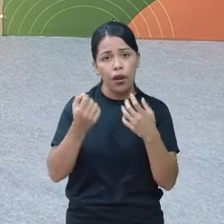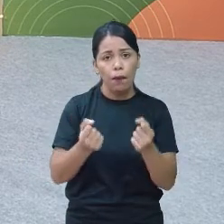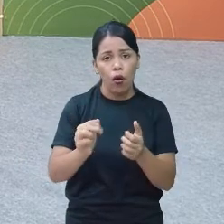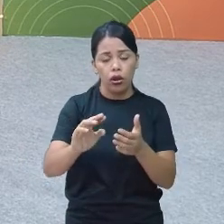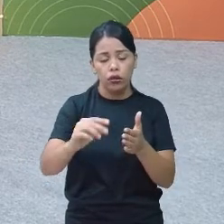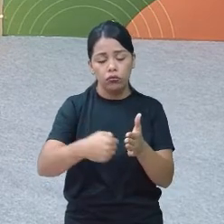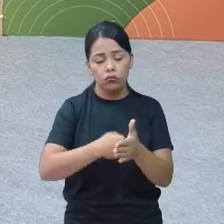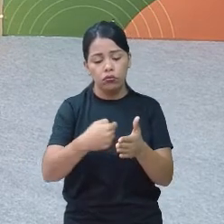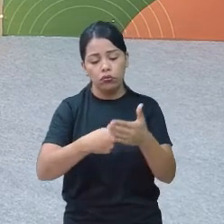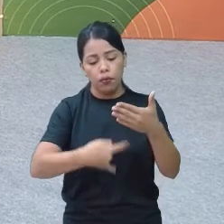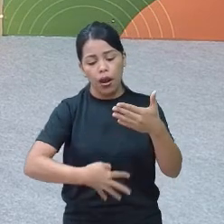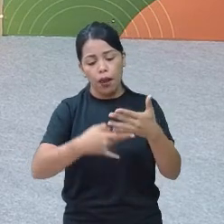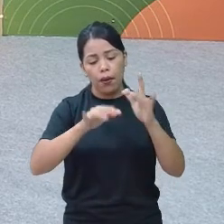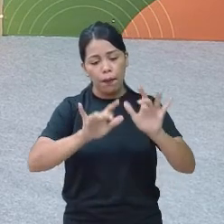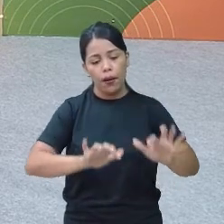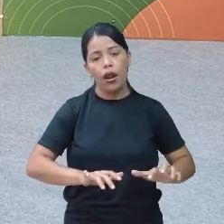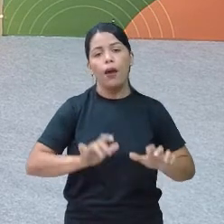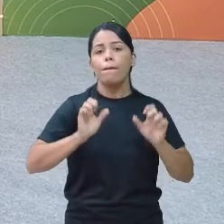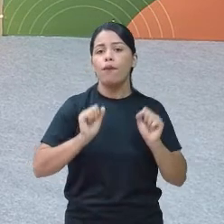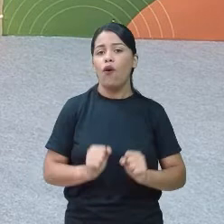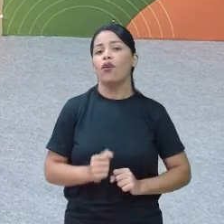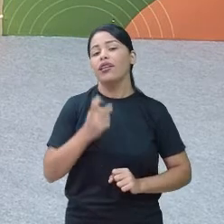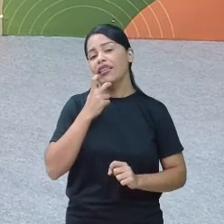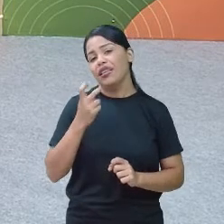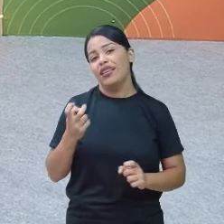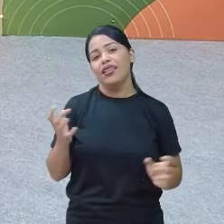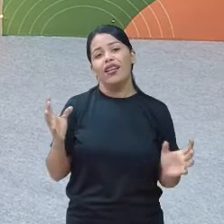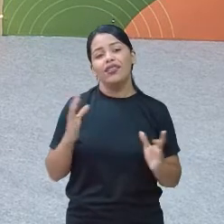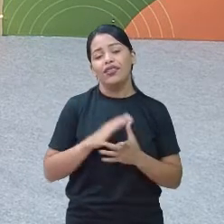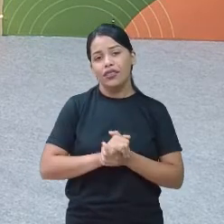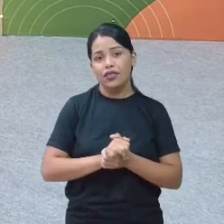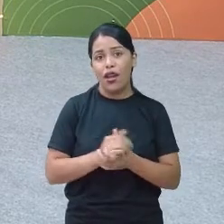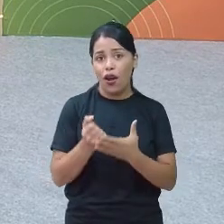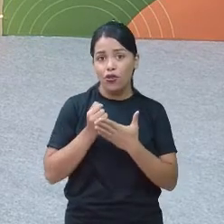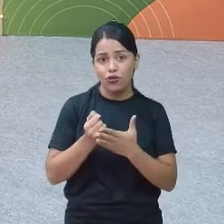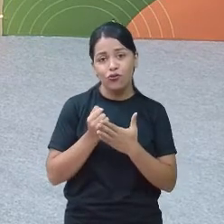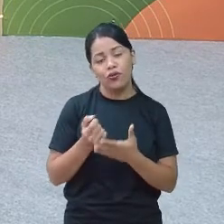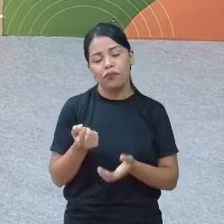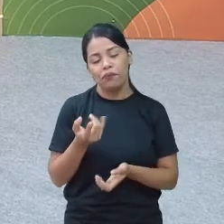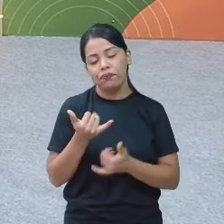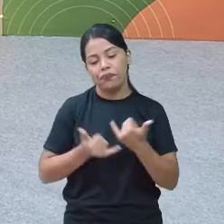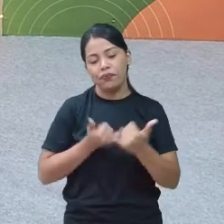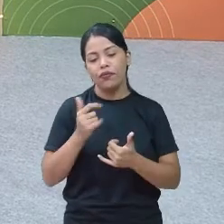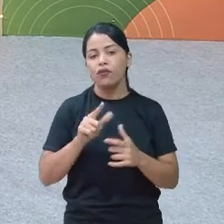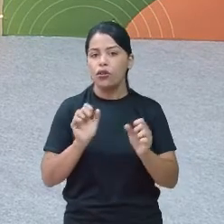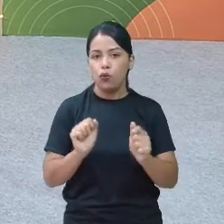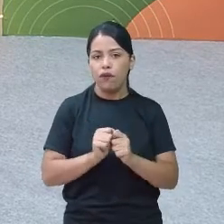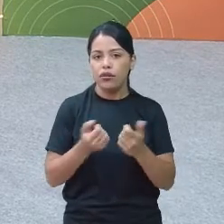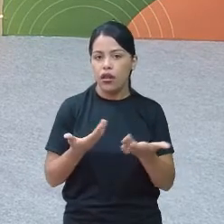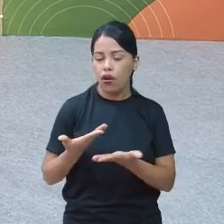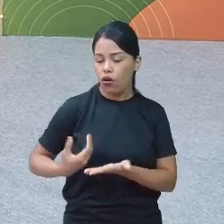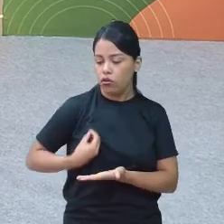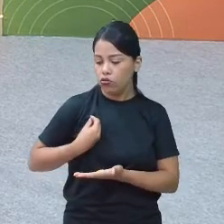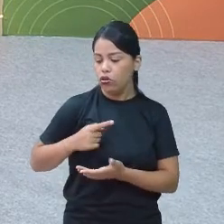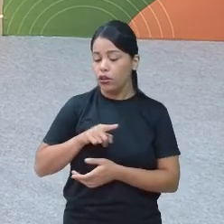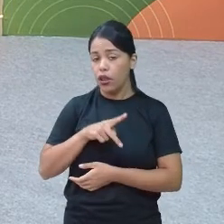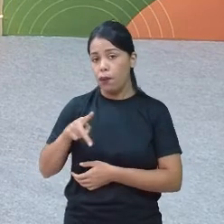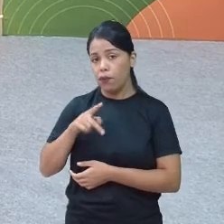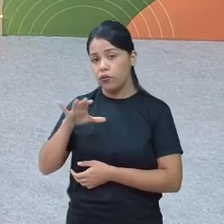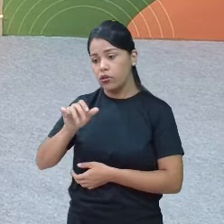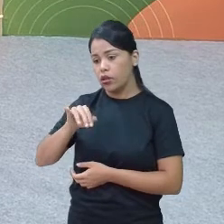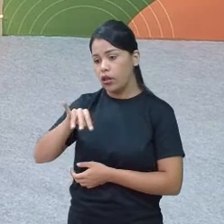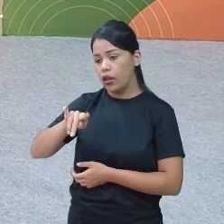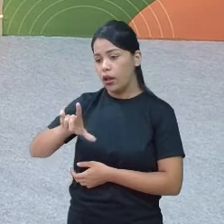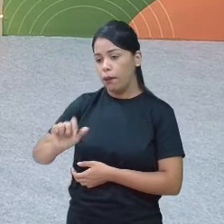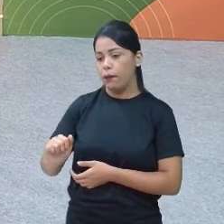o seu comentário, o seu grito de socorro, brincadeira, você pode fazer isso no chat ao vivo, que a professora Camille está aqui comigo,